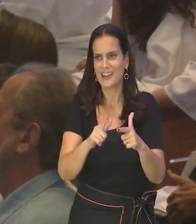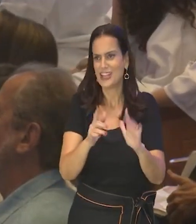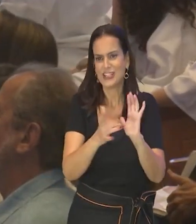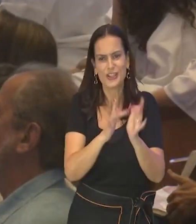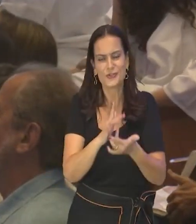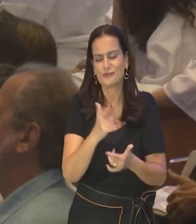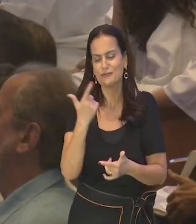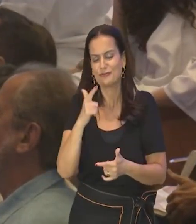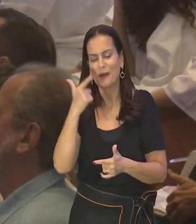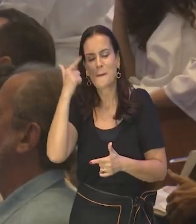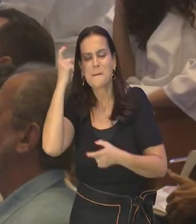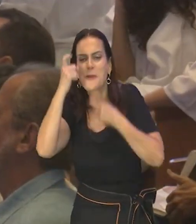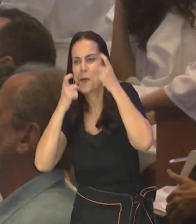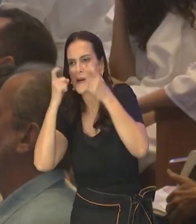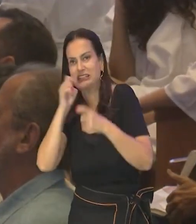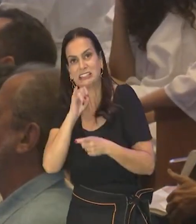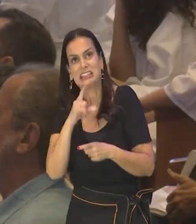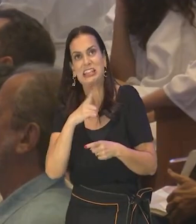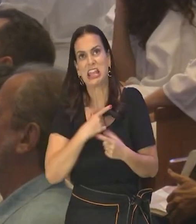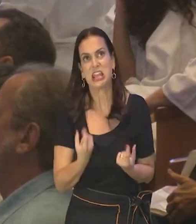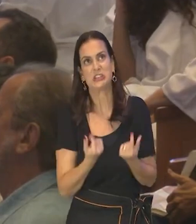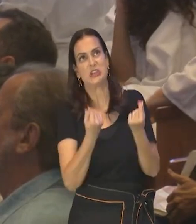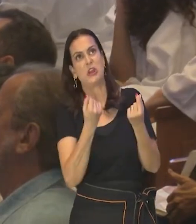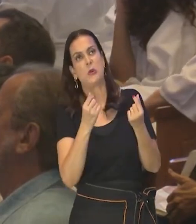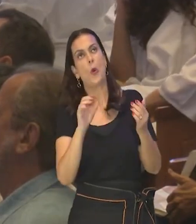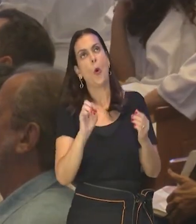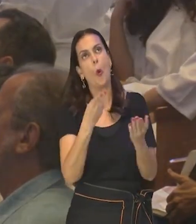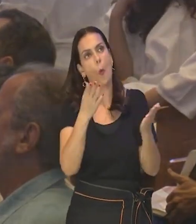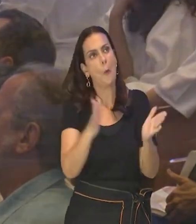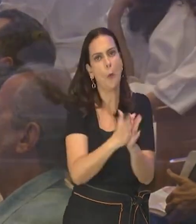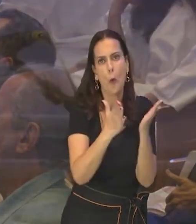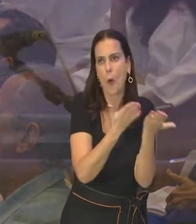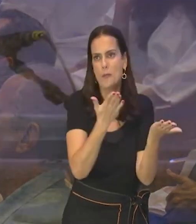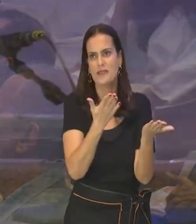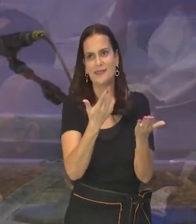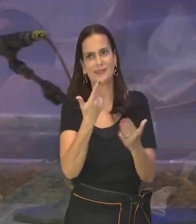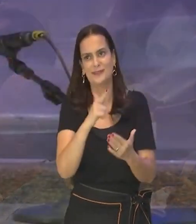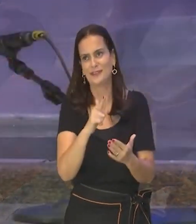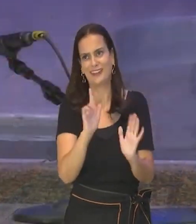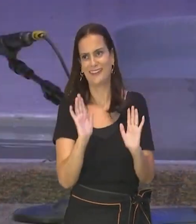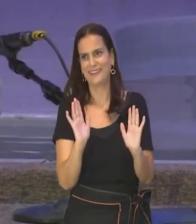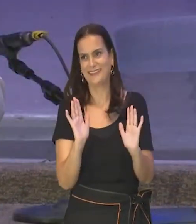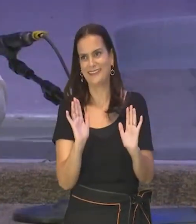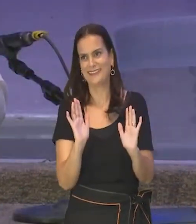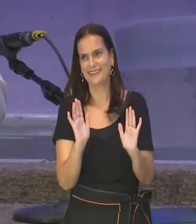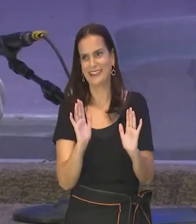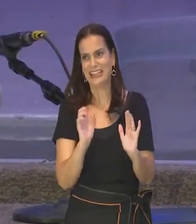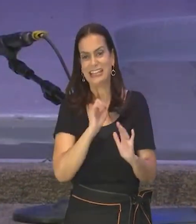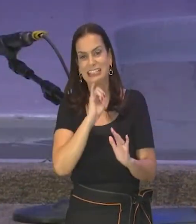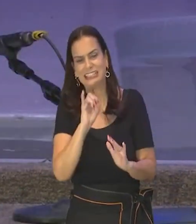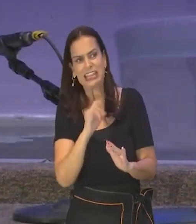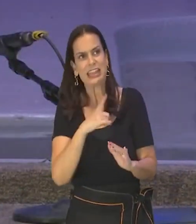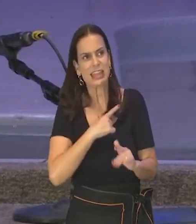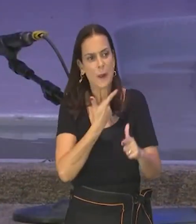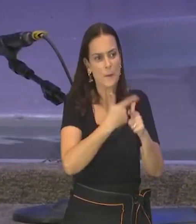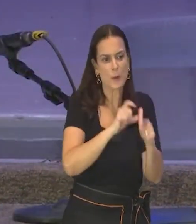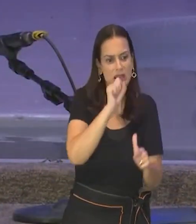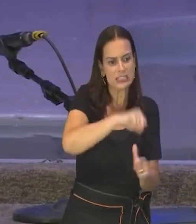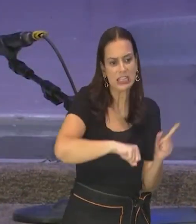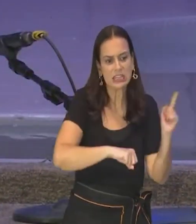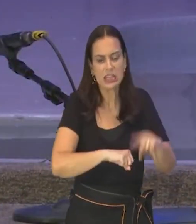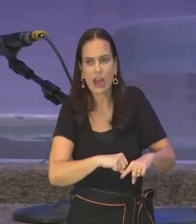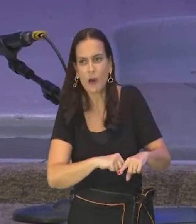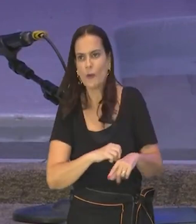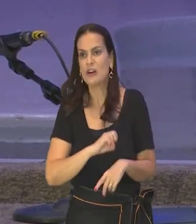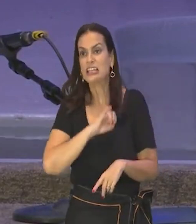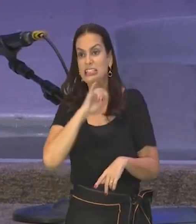tem problema ou não, se você é rico ou pobre. Ele não está preocupado se você é uma pessoa sociável